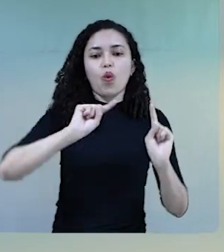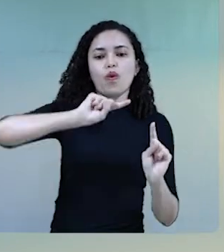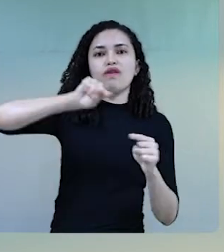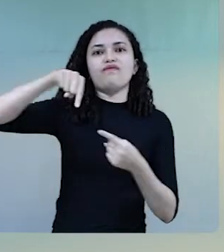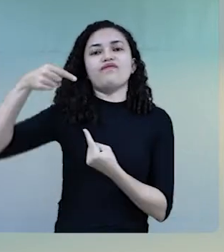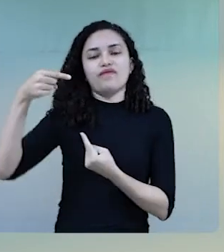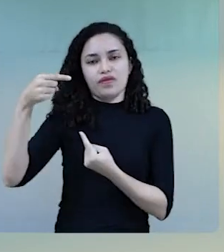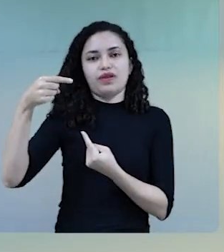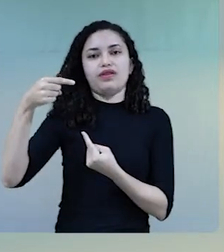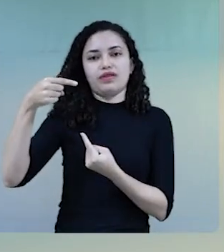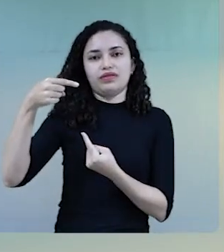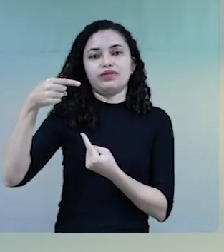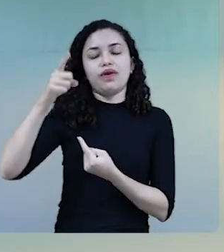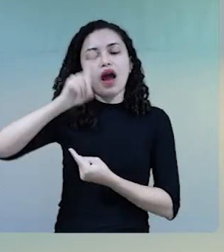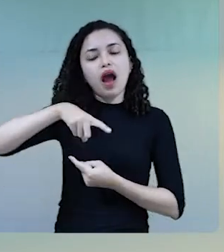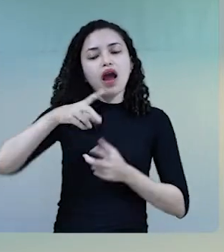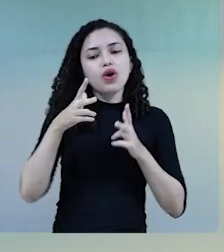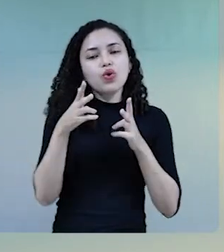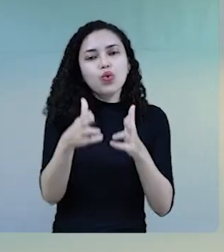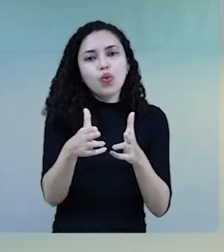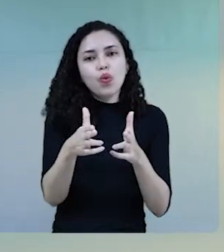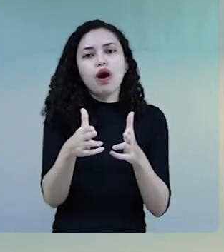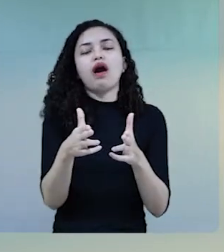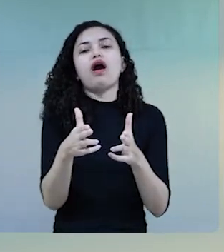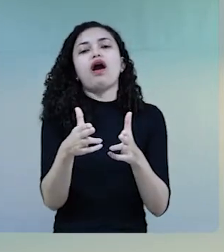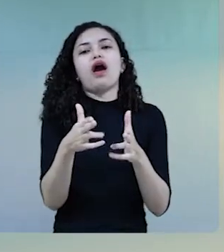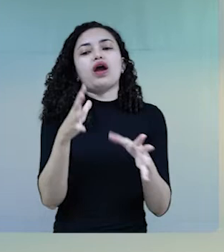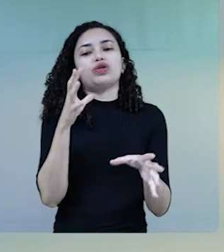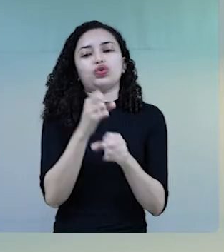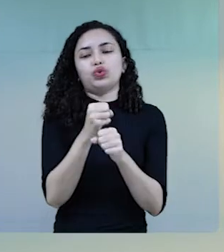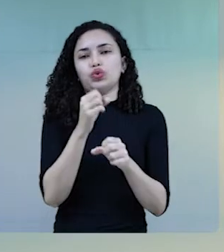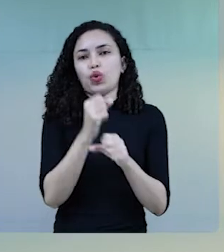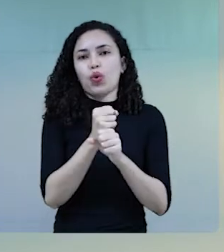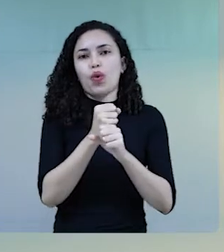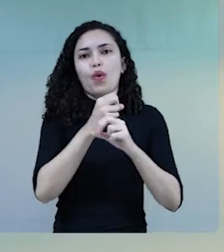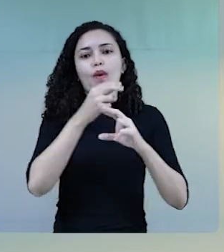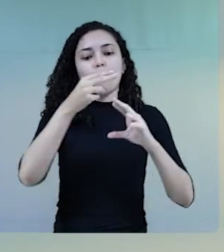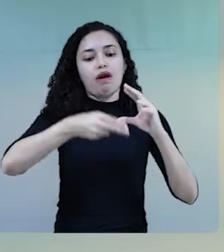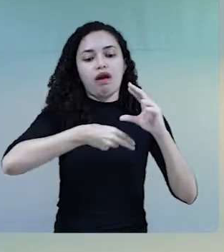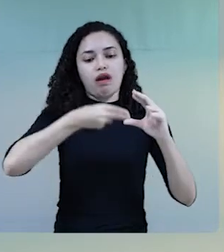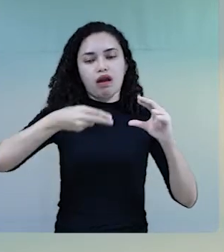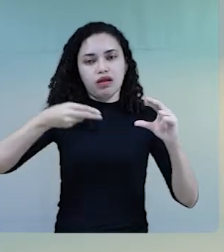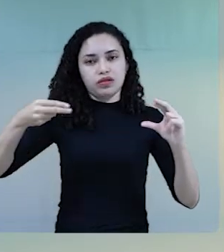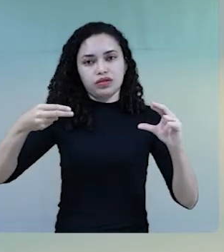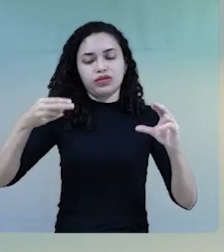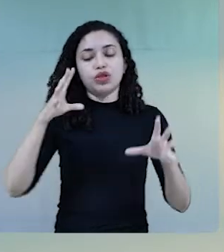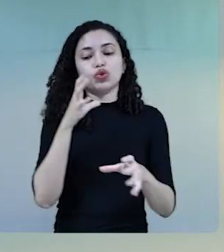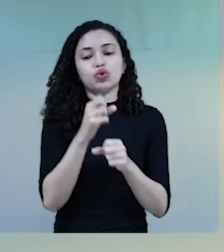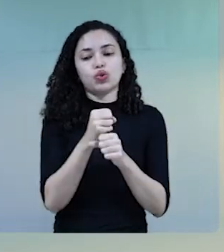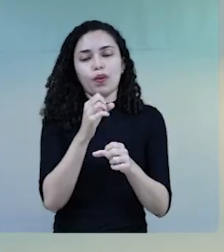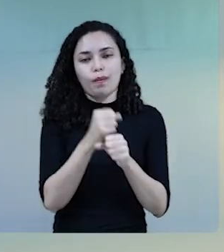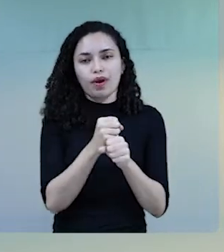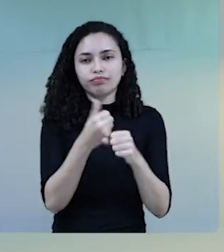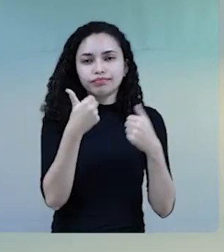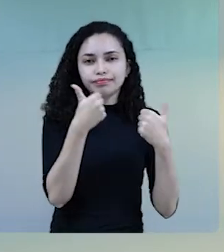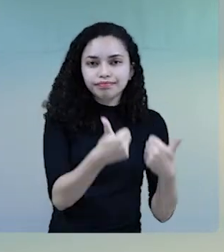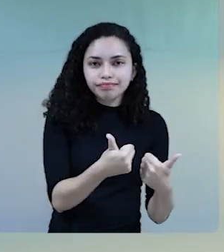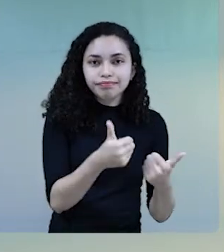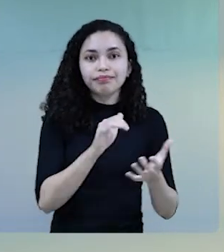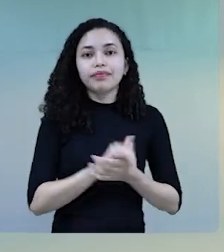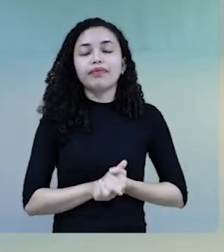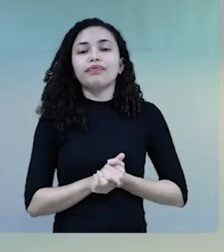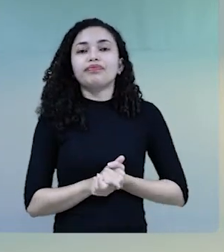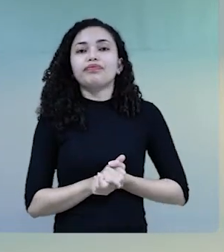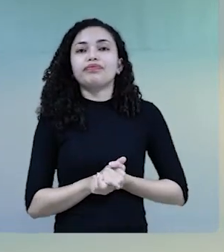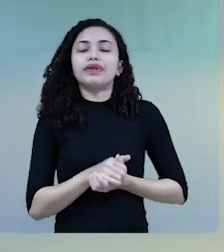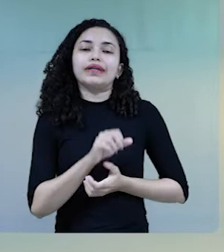resistência total, é igual ao somatório dos inversos das resistências. Tudo bem? Tranquilo. Nesse caso,